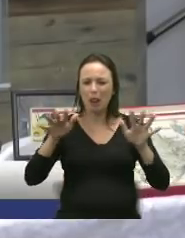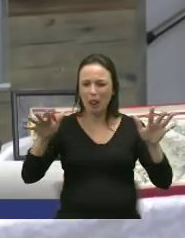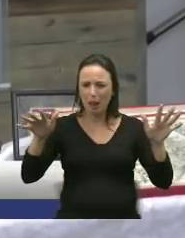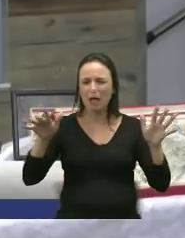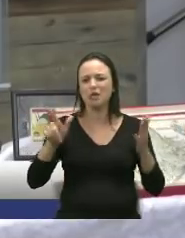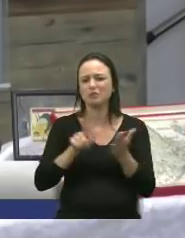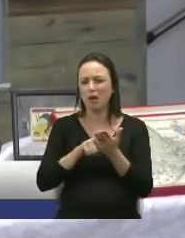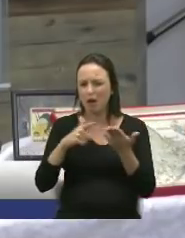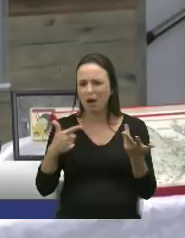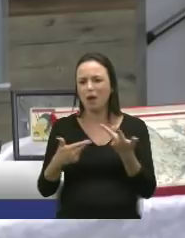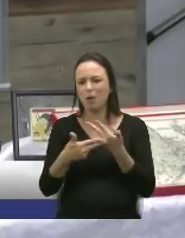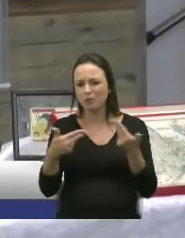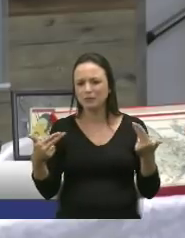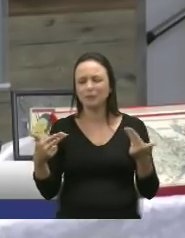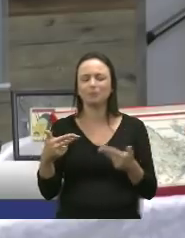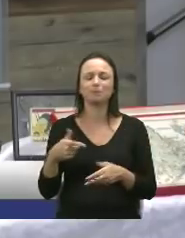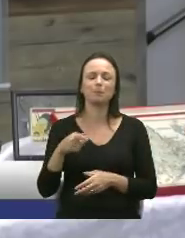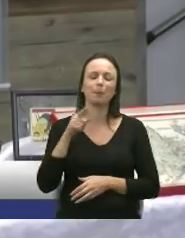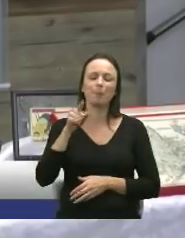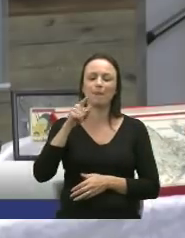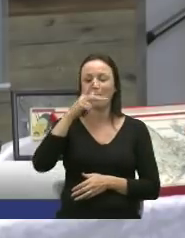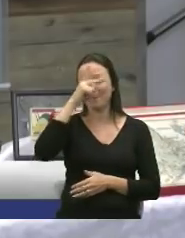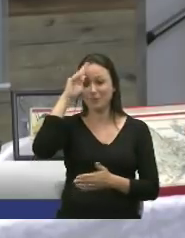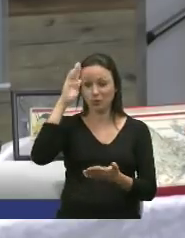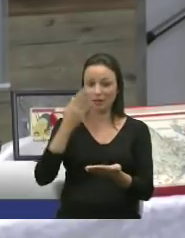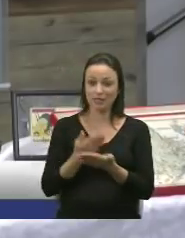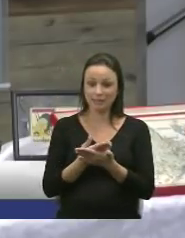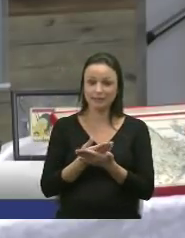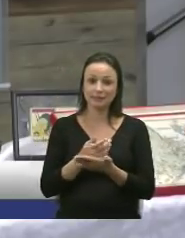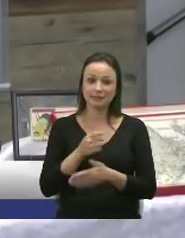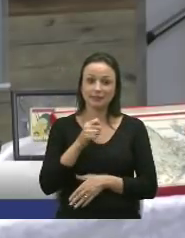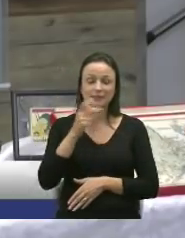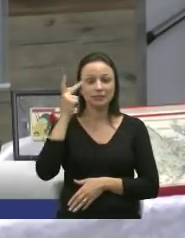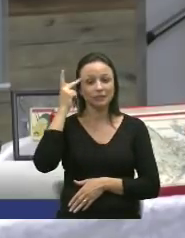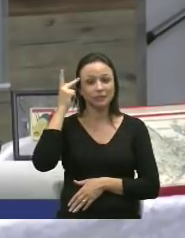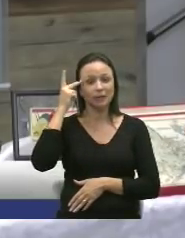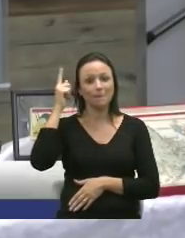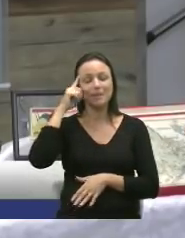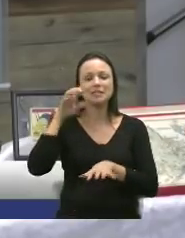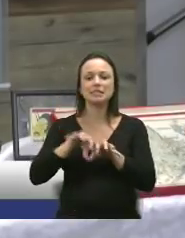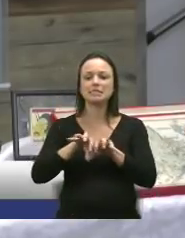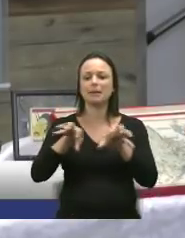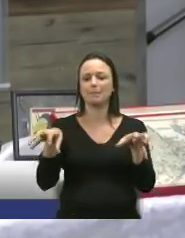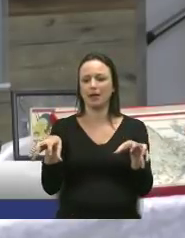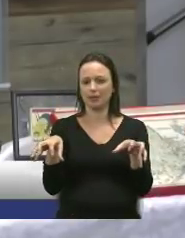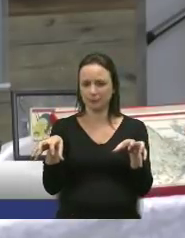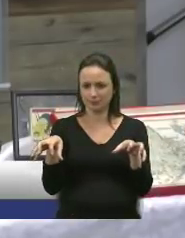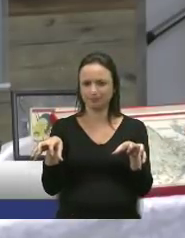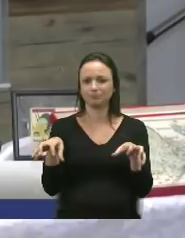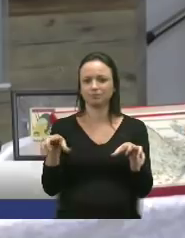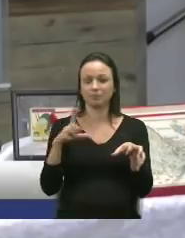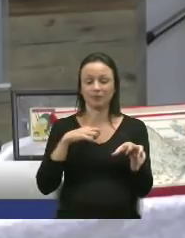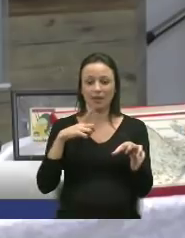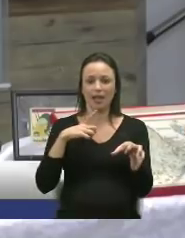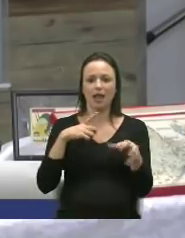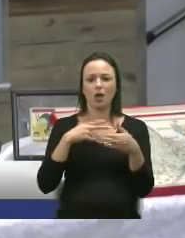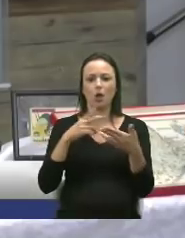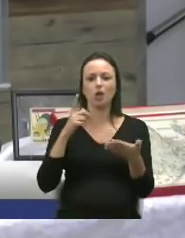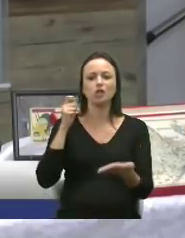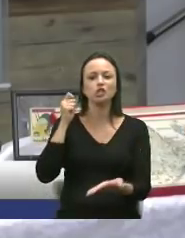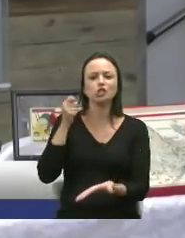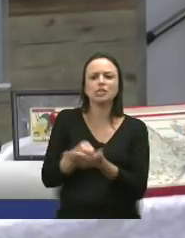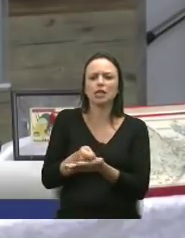etc., essas pessoas acreditavam e ainda acreditam que São Paulo era separatista. Tem caso de ditatoriais que nós